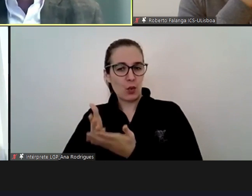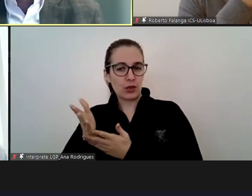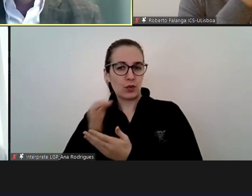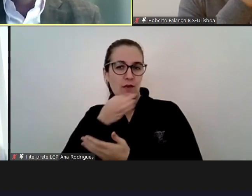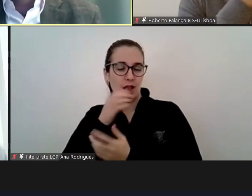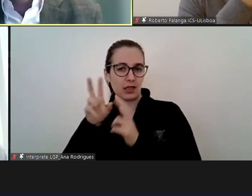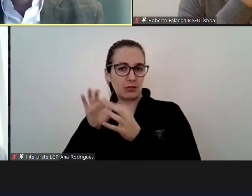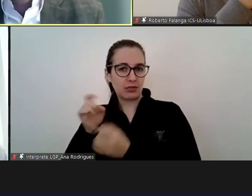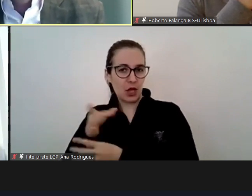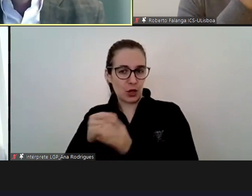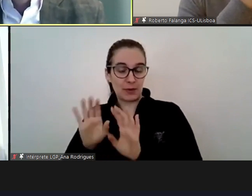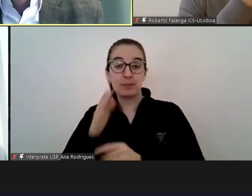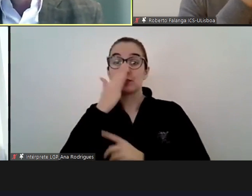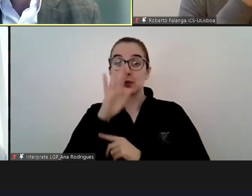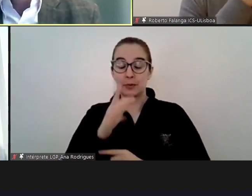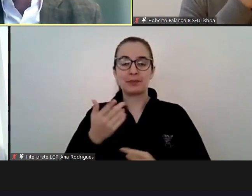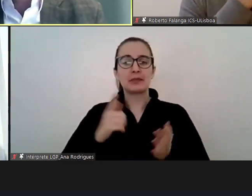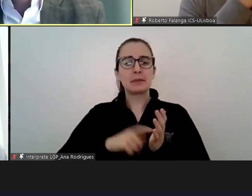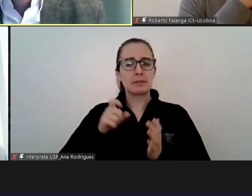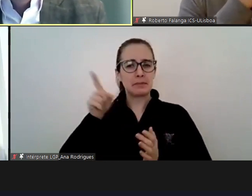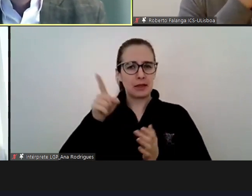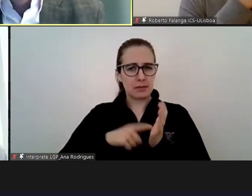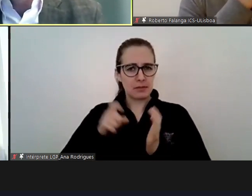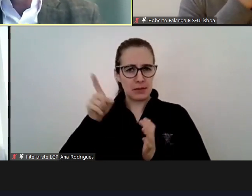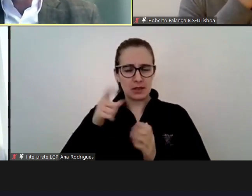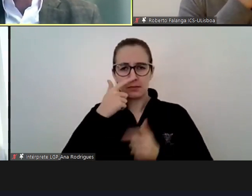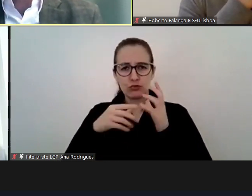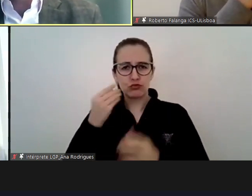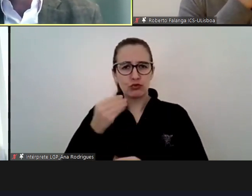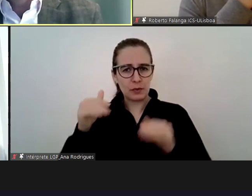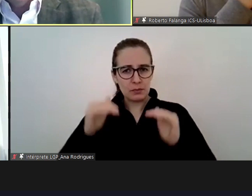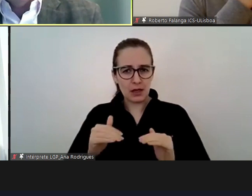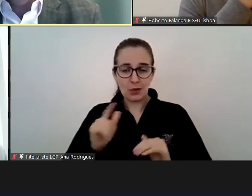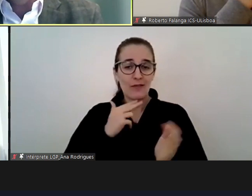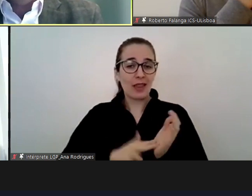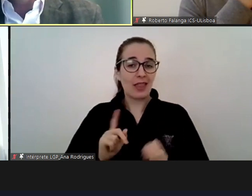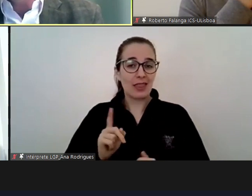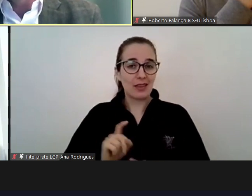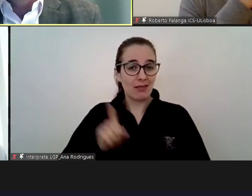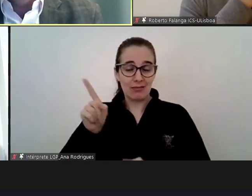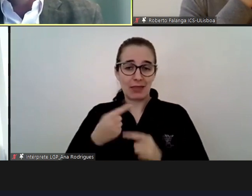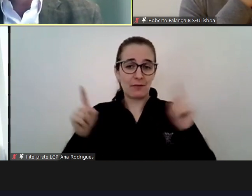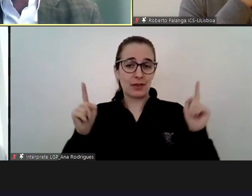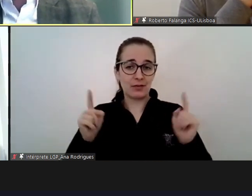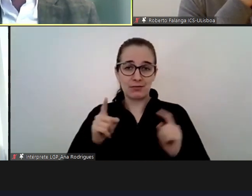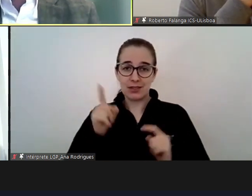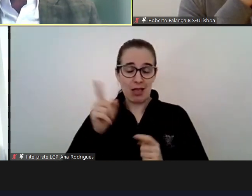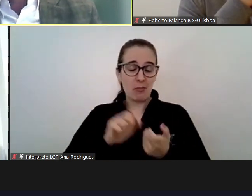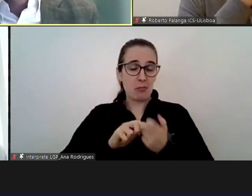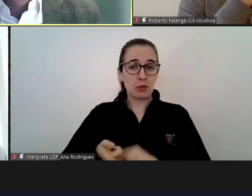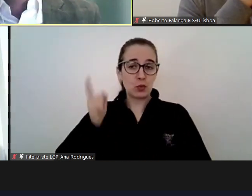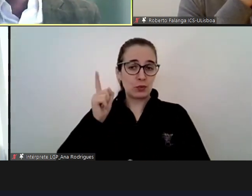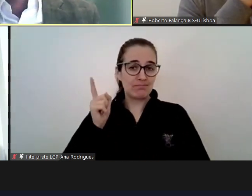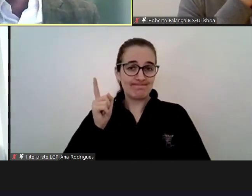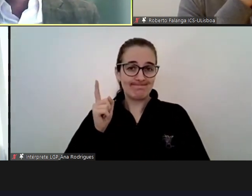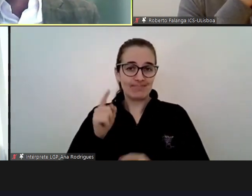é verdade que nos Estados Unidos a juventude participe muito menos que as gerações mais velhas. E, portanto, não é um problema em